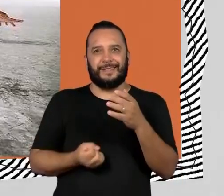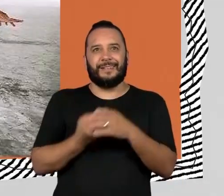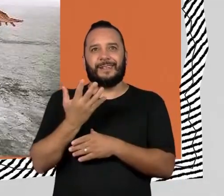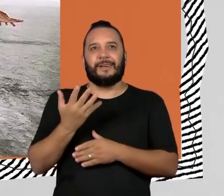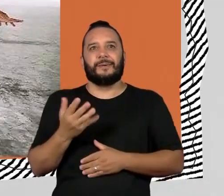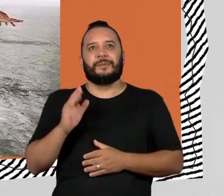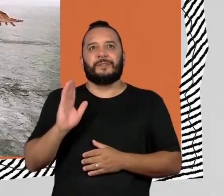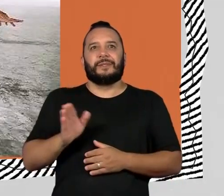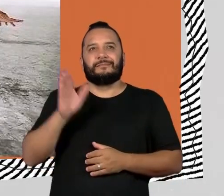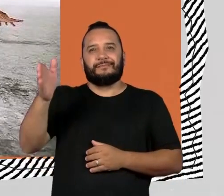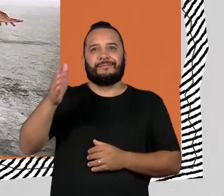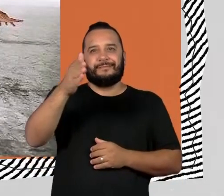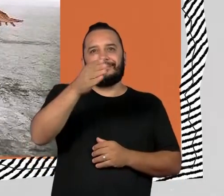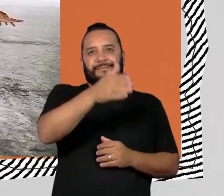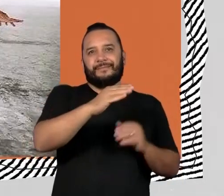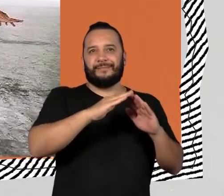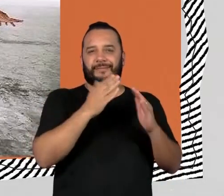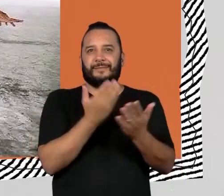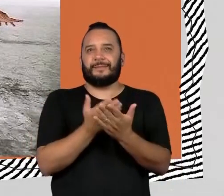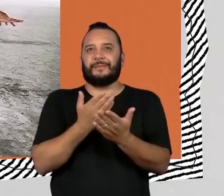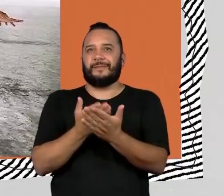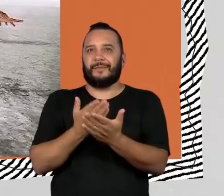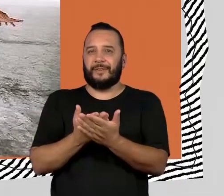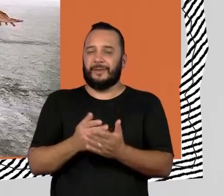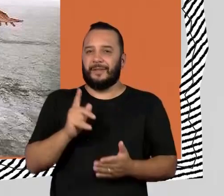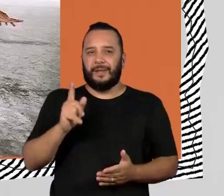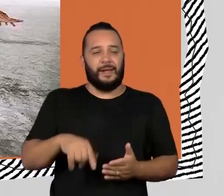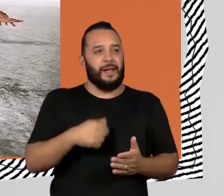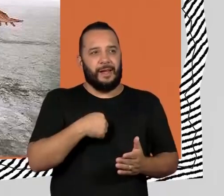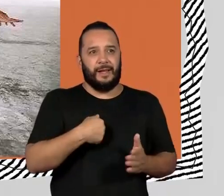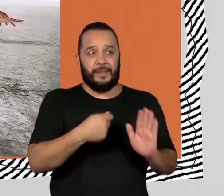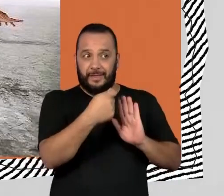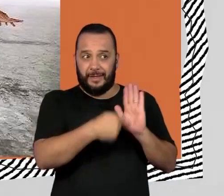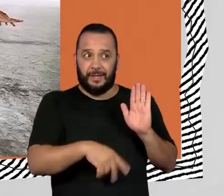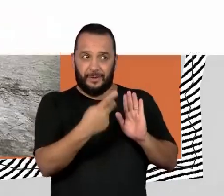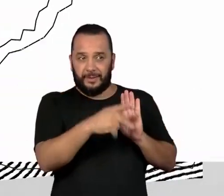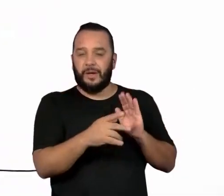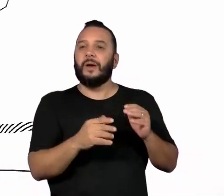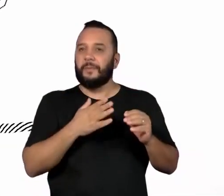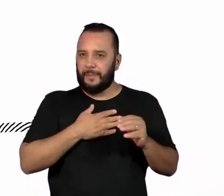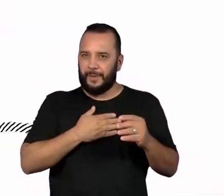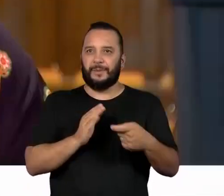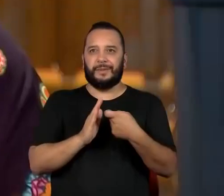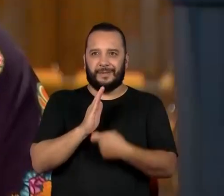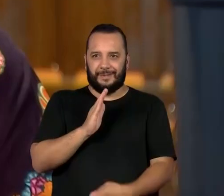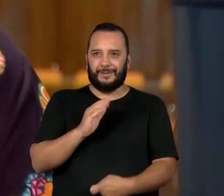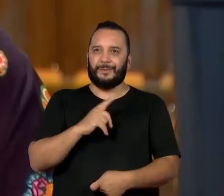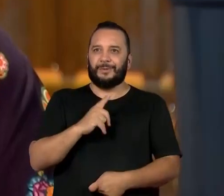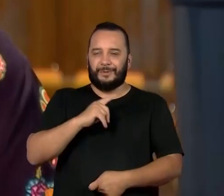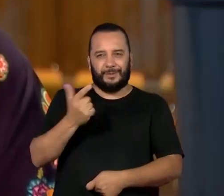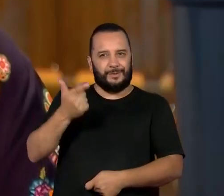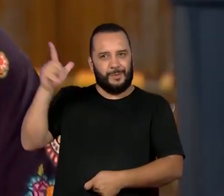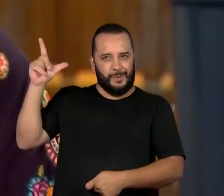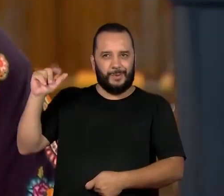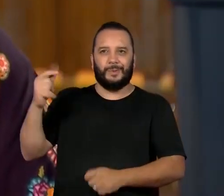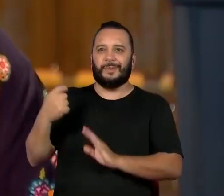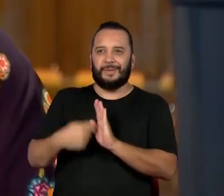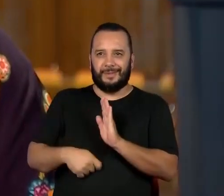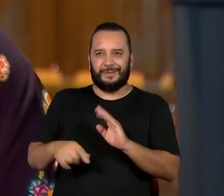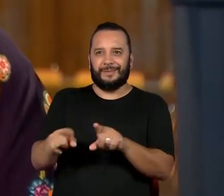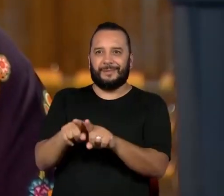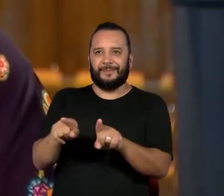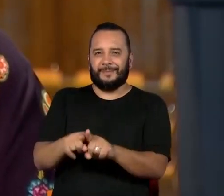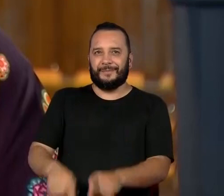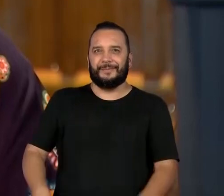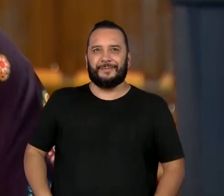para nas escolas tal e e esse era o seu texto esse era um dos meus textos tinha outros também que